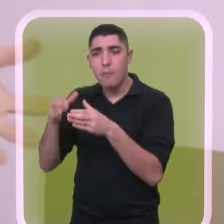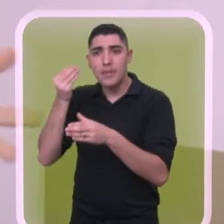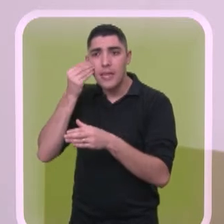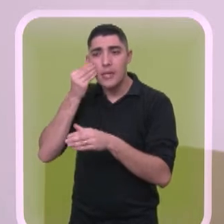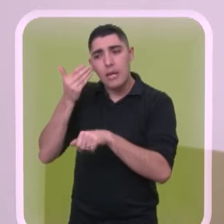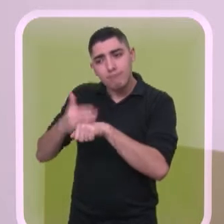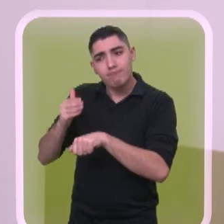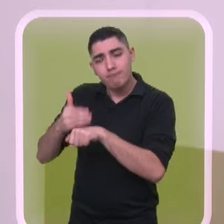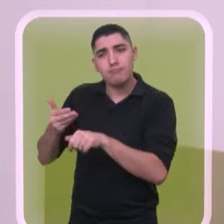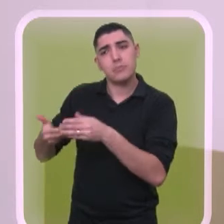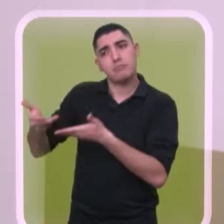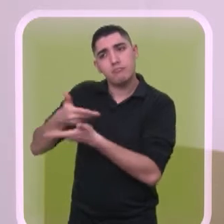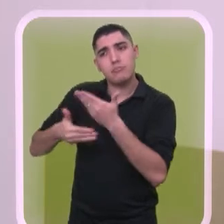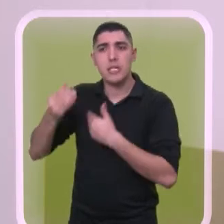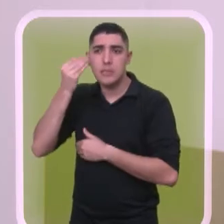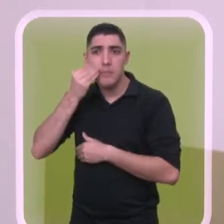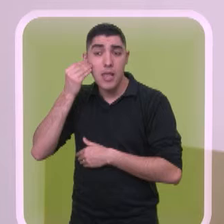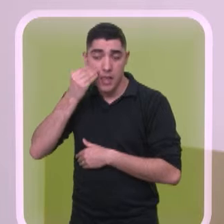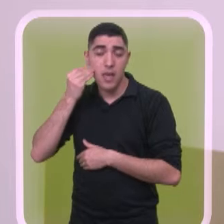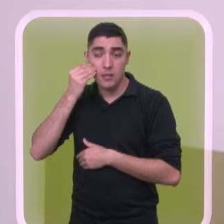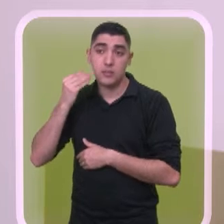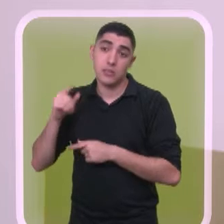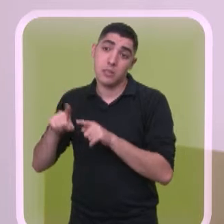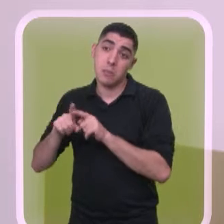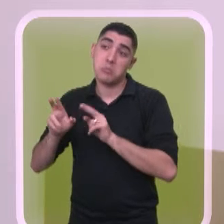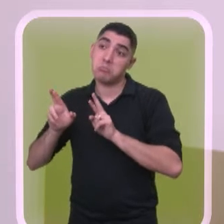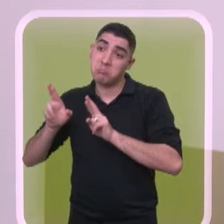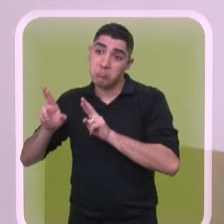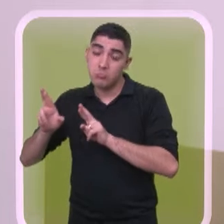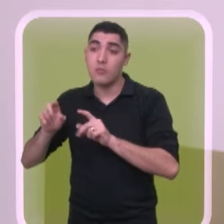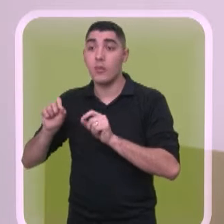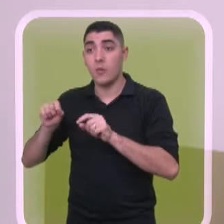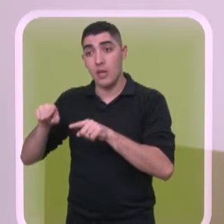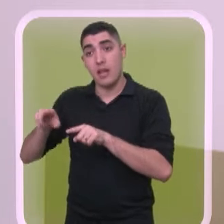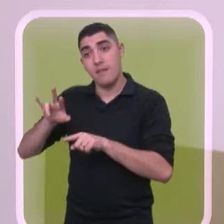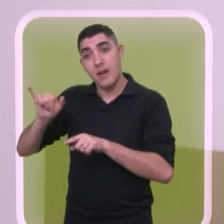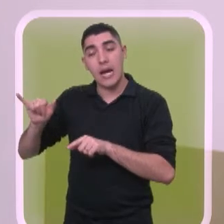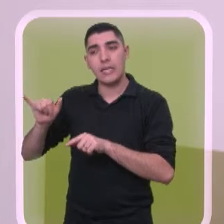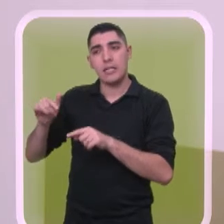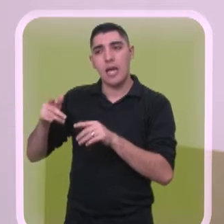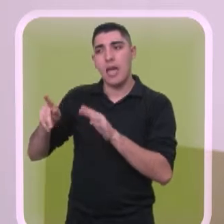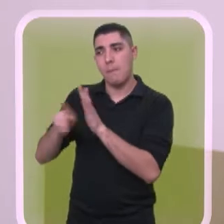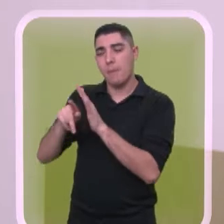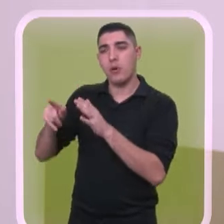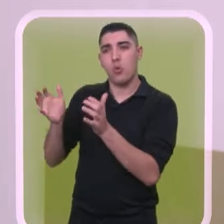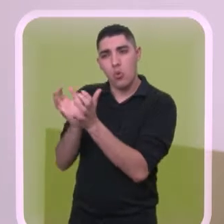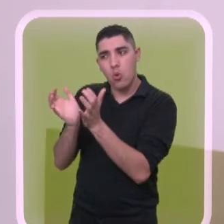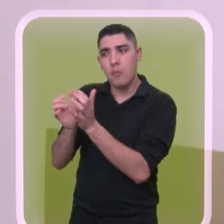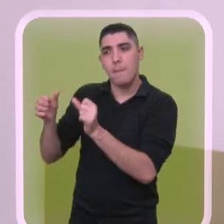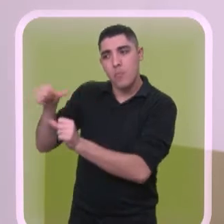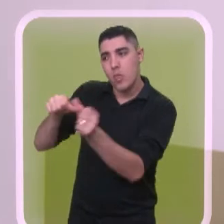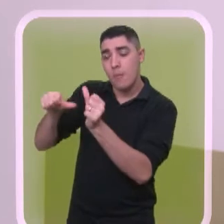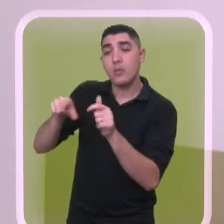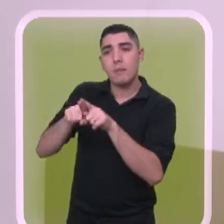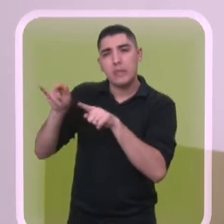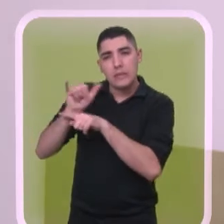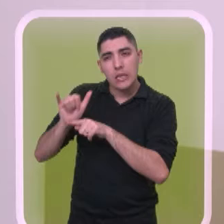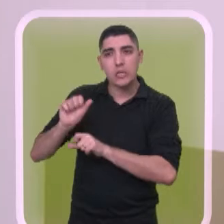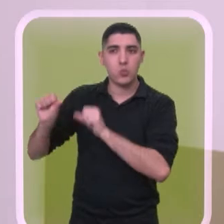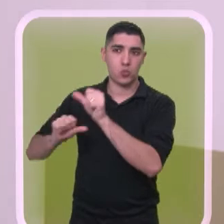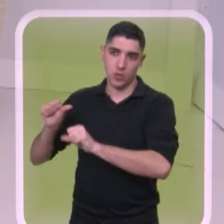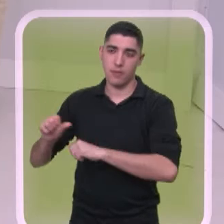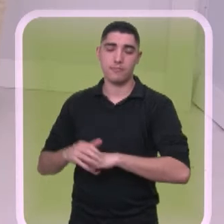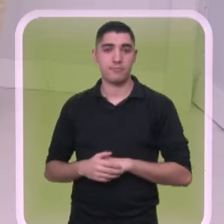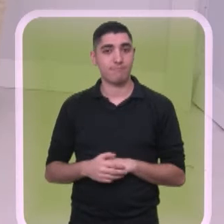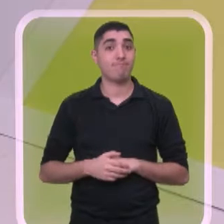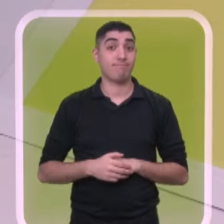jogo para quem não está jogando na Liga Nacional. Quem sabe aí variar um pouco o time, também variar a tática, montar táticas diferentes aí.